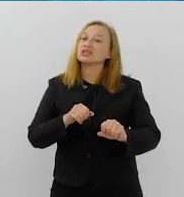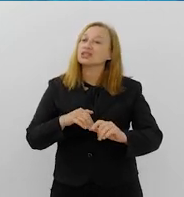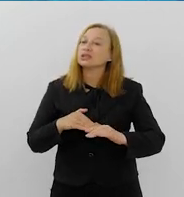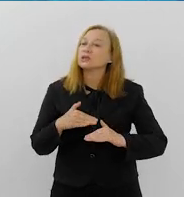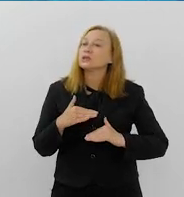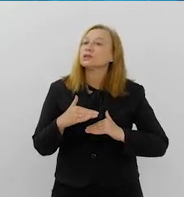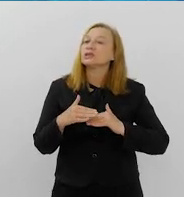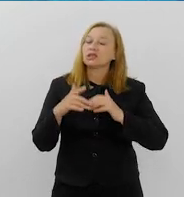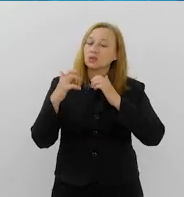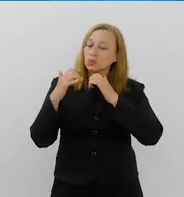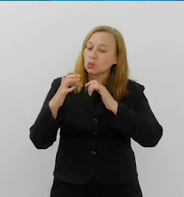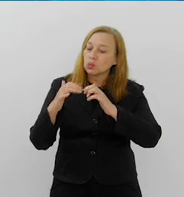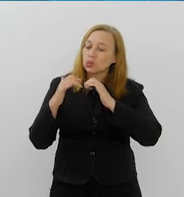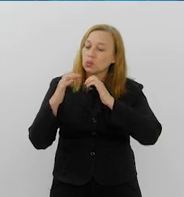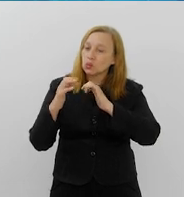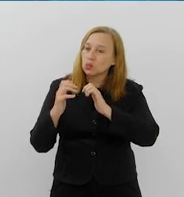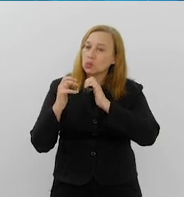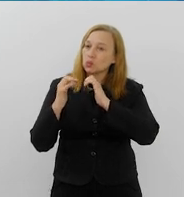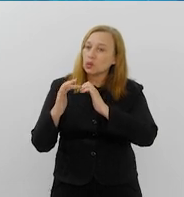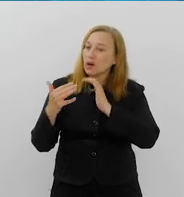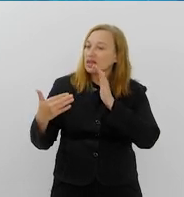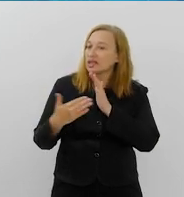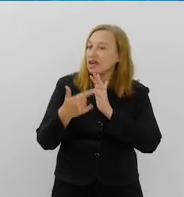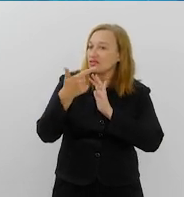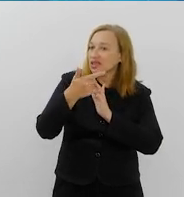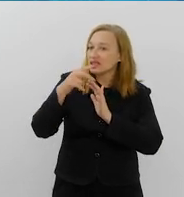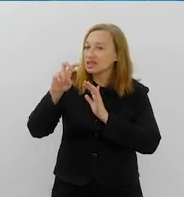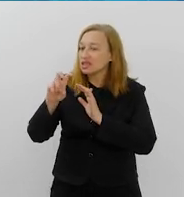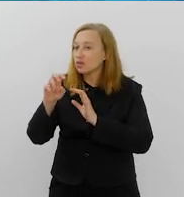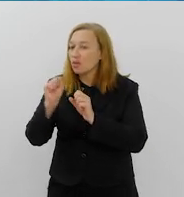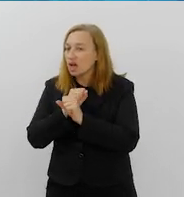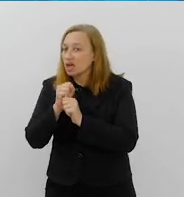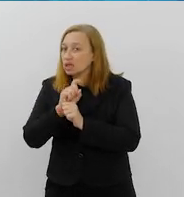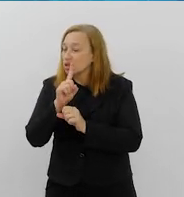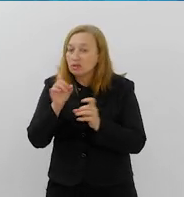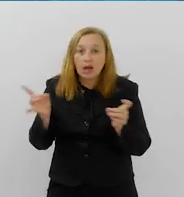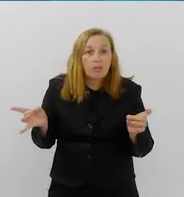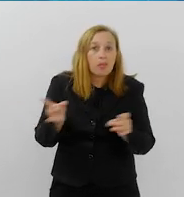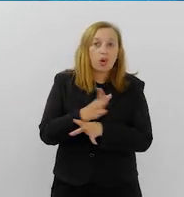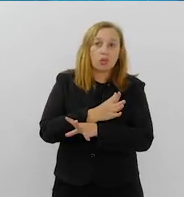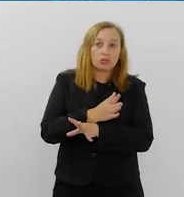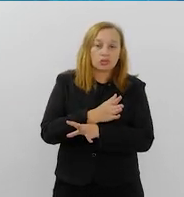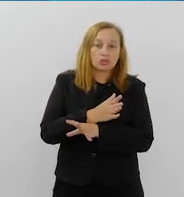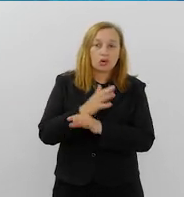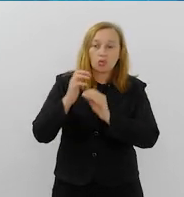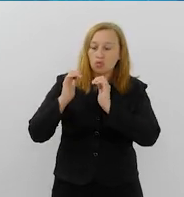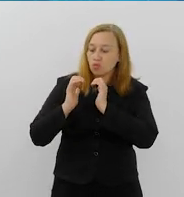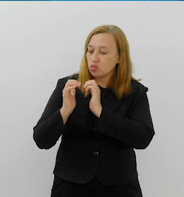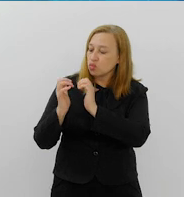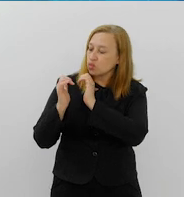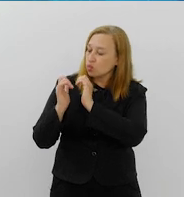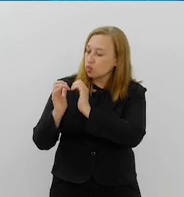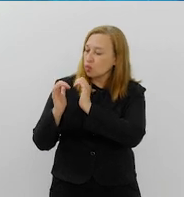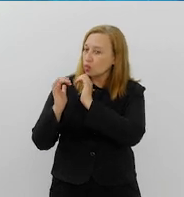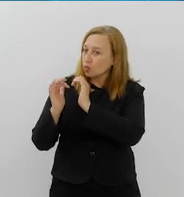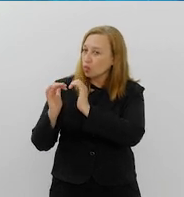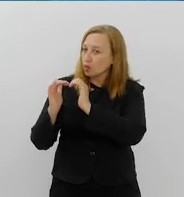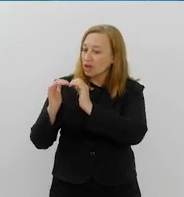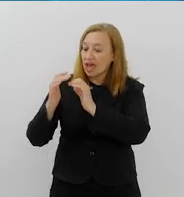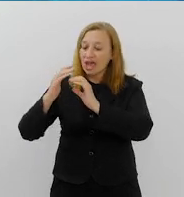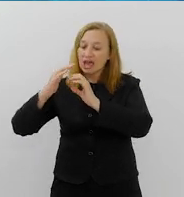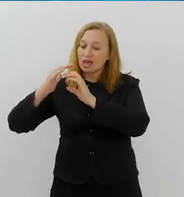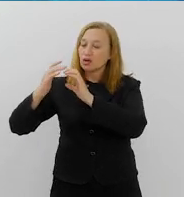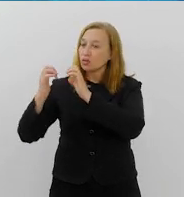um cérebro ali que até os 25 anos, ele não está pronto, né? O cérebro, ele amadurece